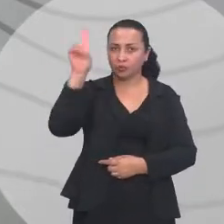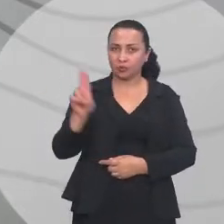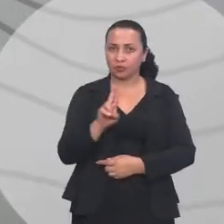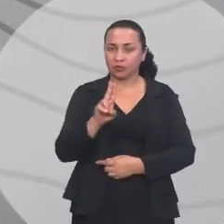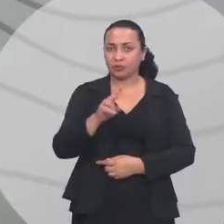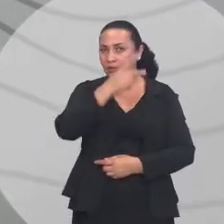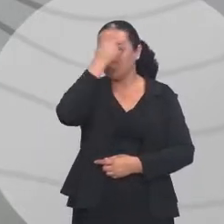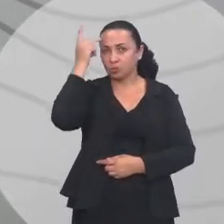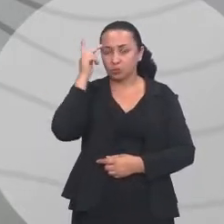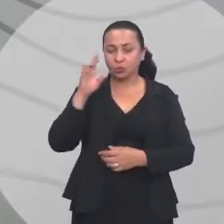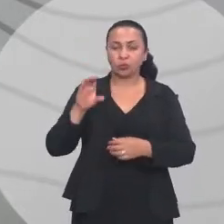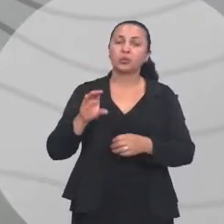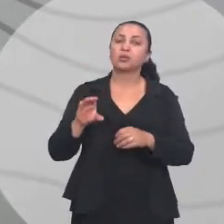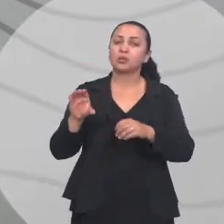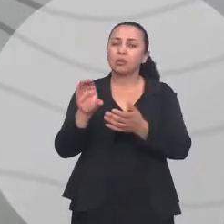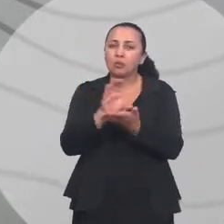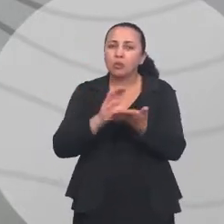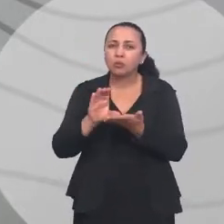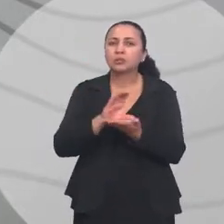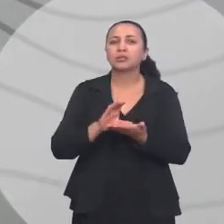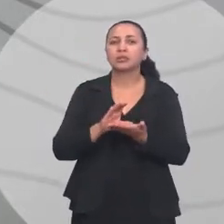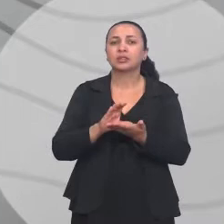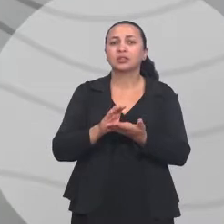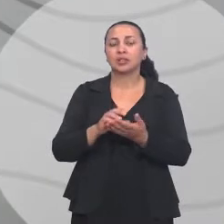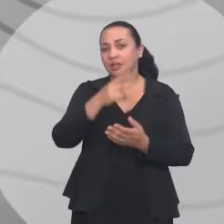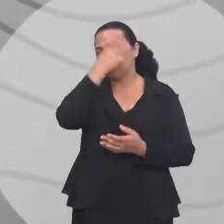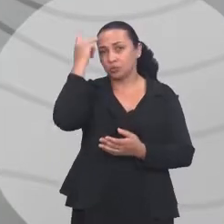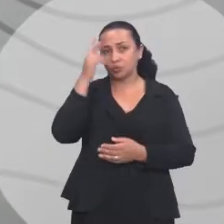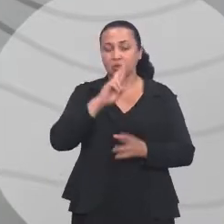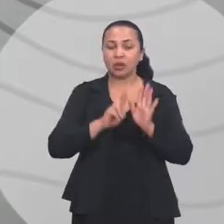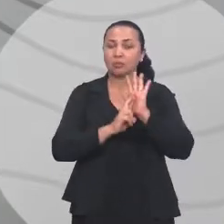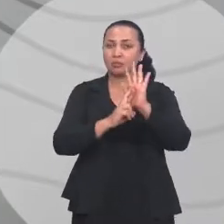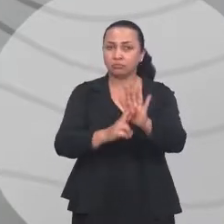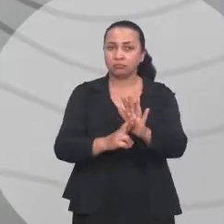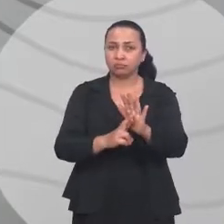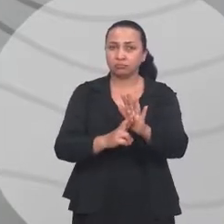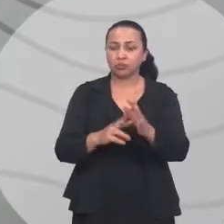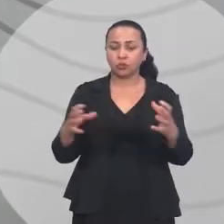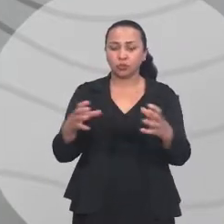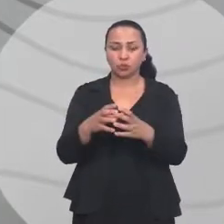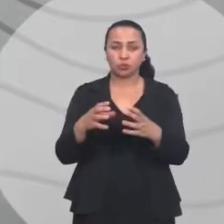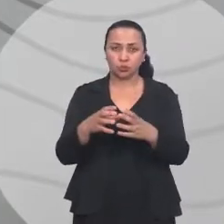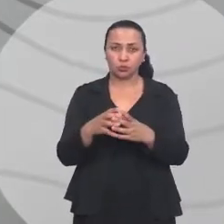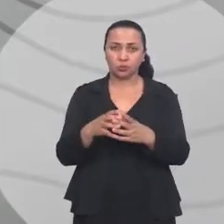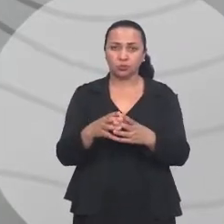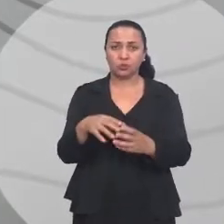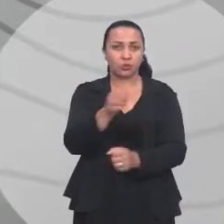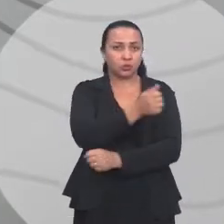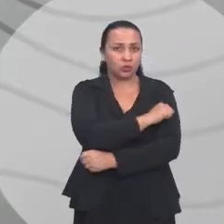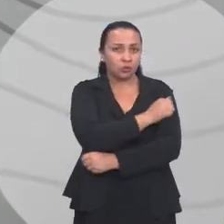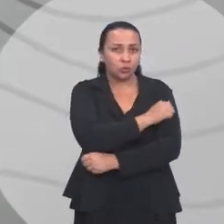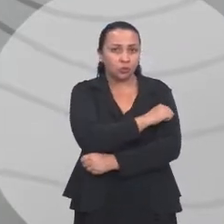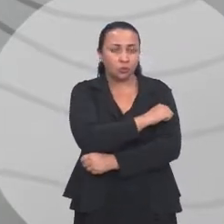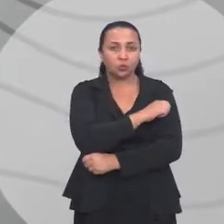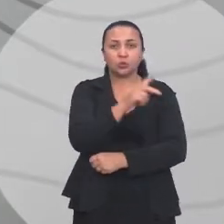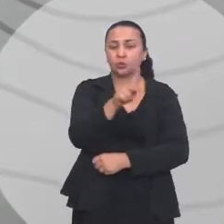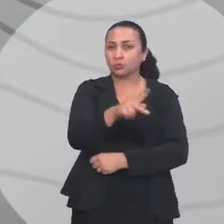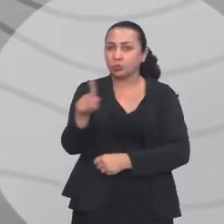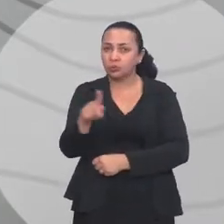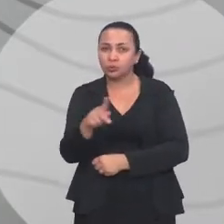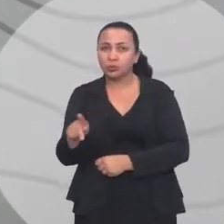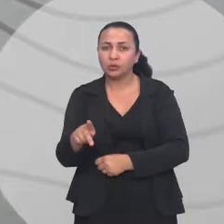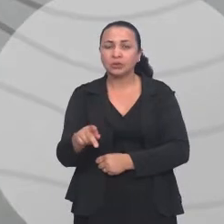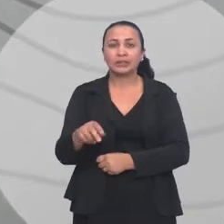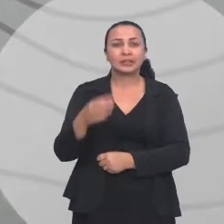conselheiros e conselheiros representantes dos departamentos representantes discentes né entenderam que